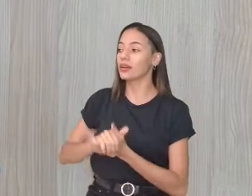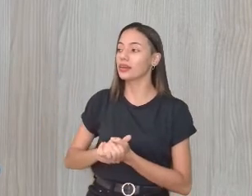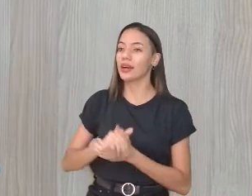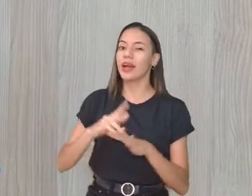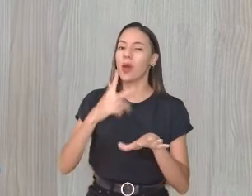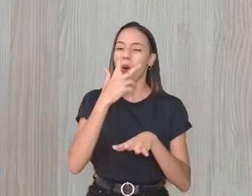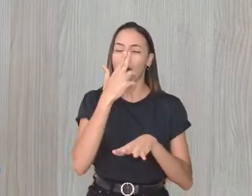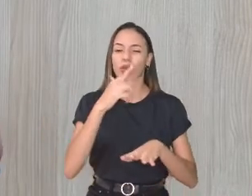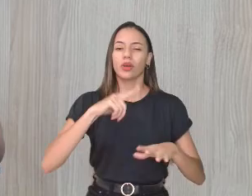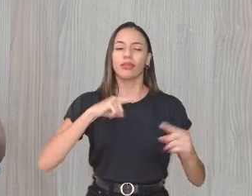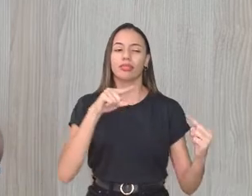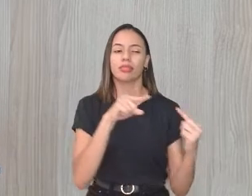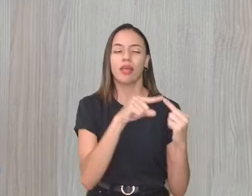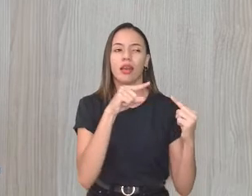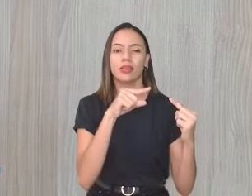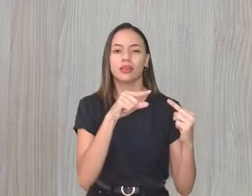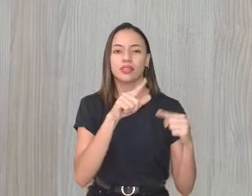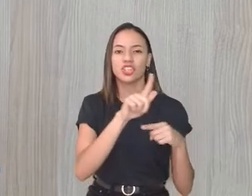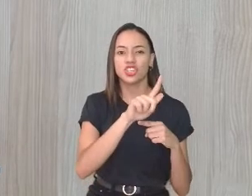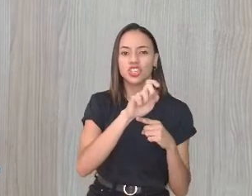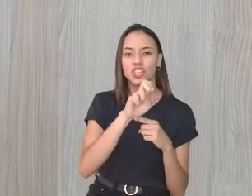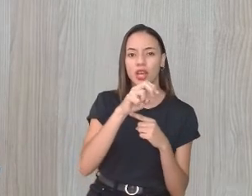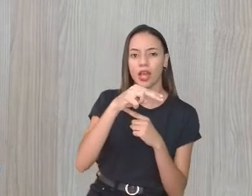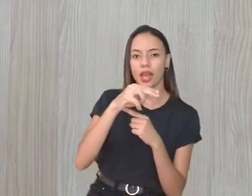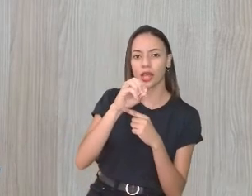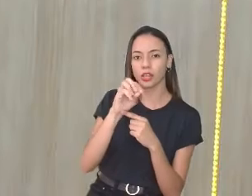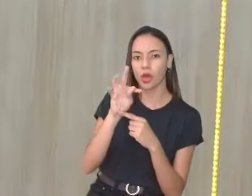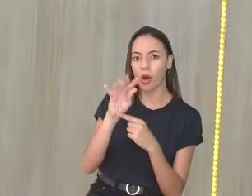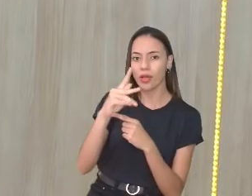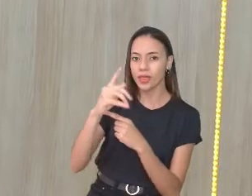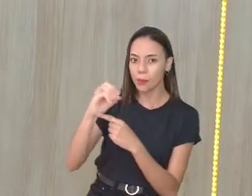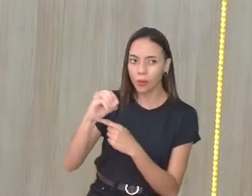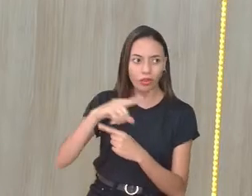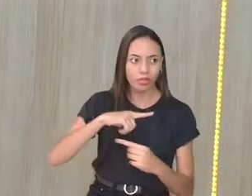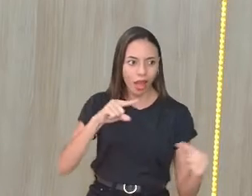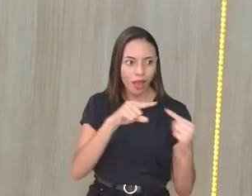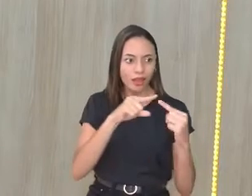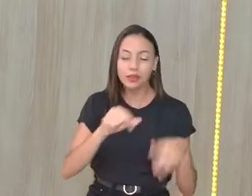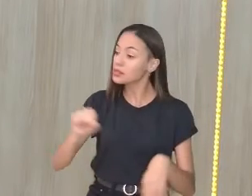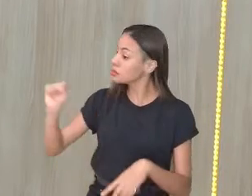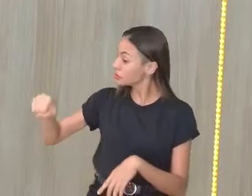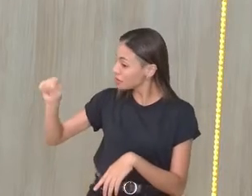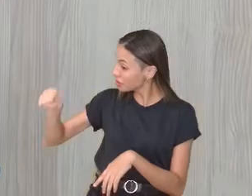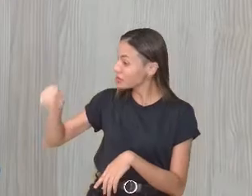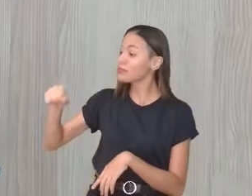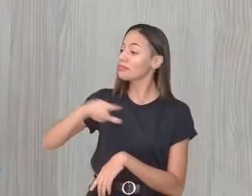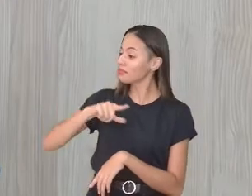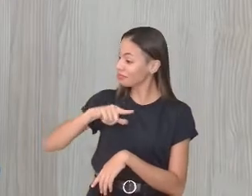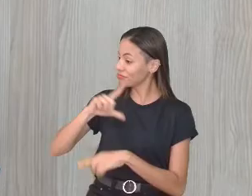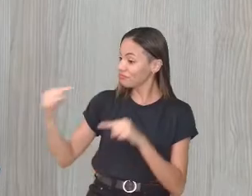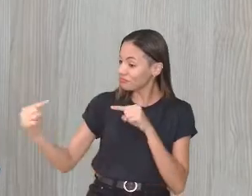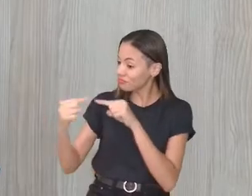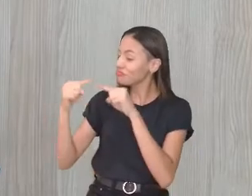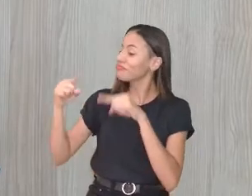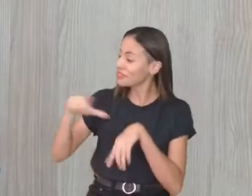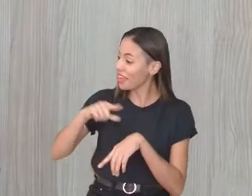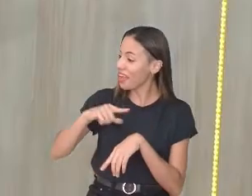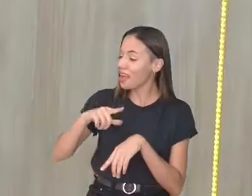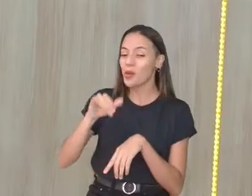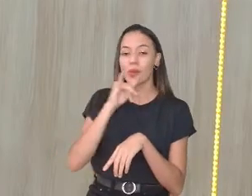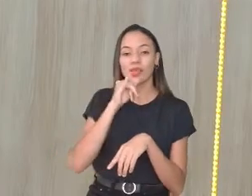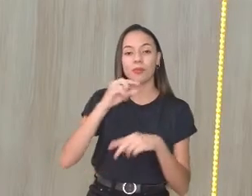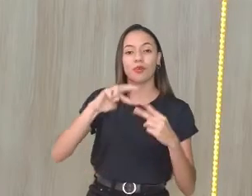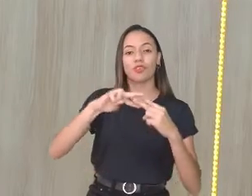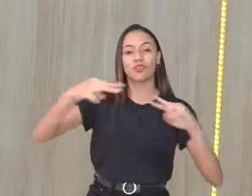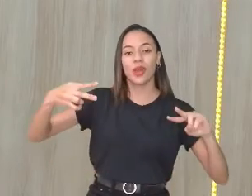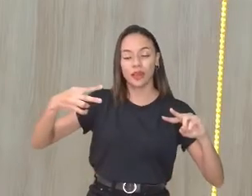alguma coisa a ver com o genótipo? Sim, claro que sim, né? Com os genótipos, os genes que